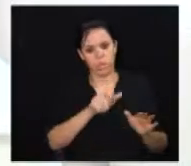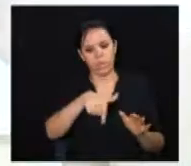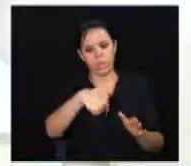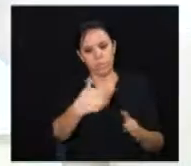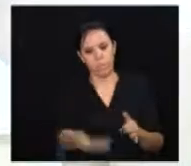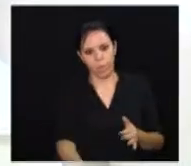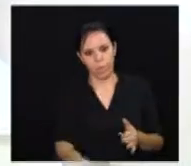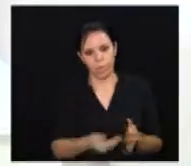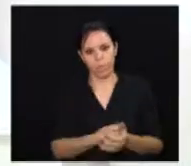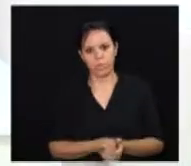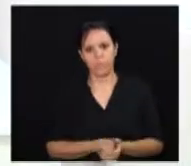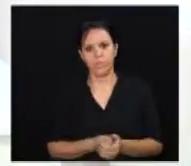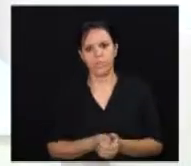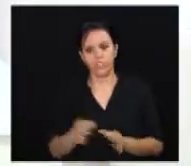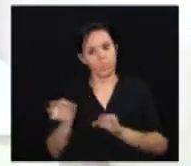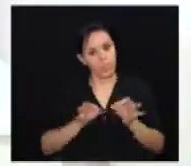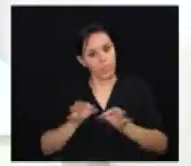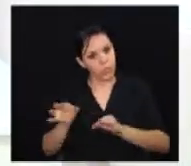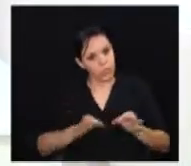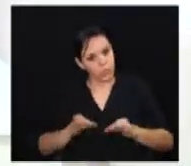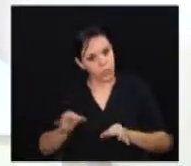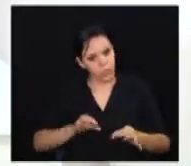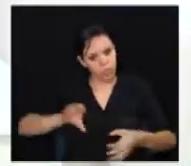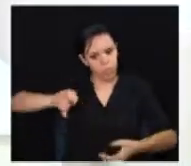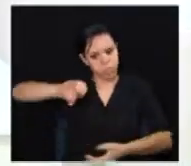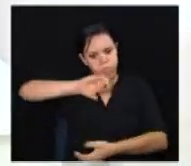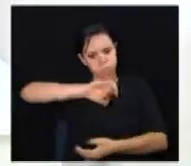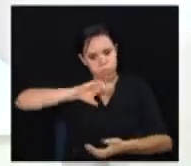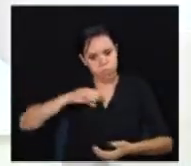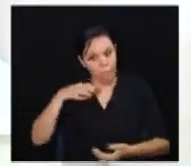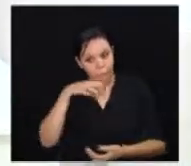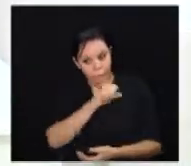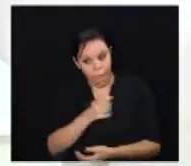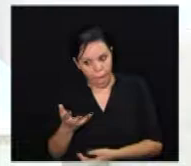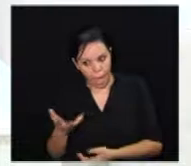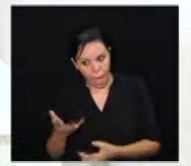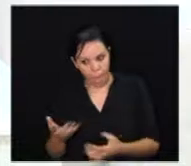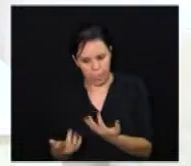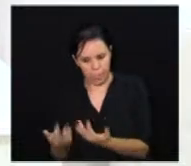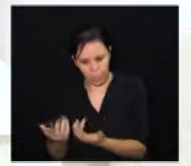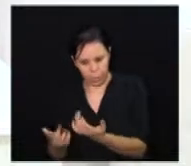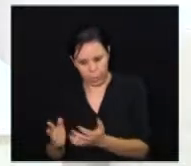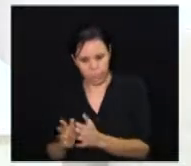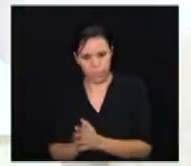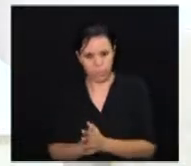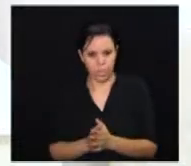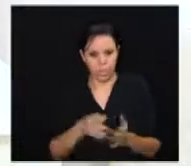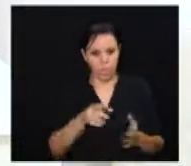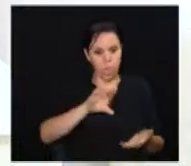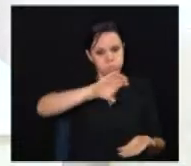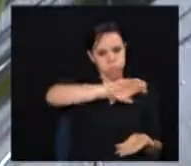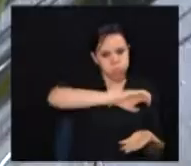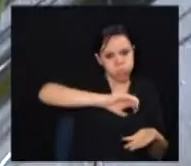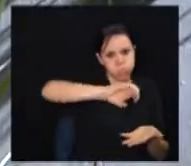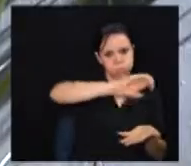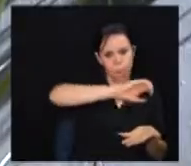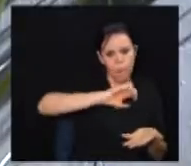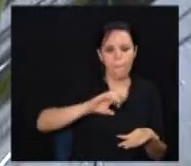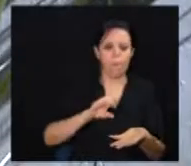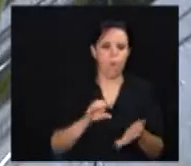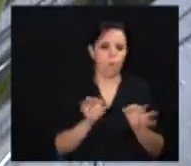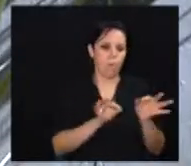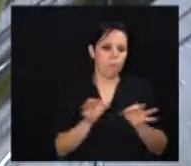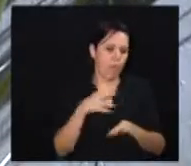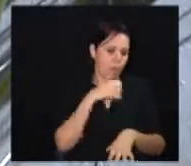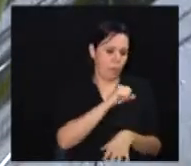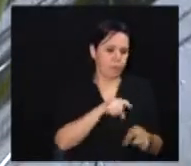sequência a gente faz o molho? Isso, é uma massa de cozimento muito rápido. Tá. E esse molho é um molho de preparo muito rápido também. Então é uma massa